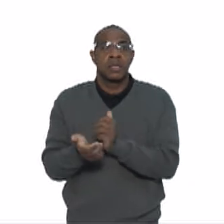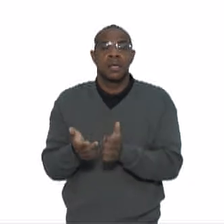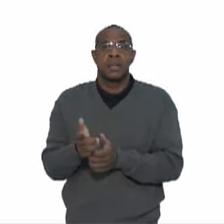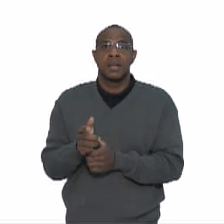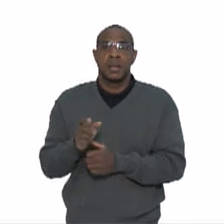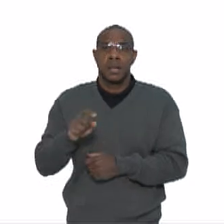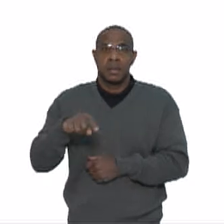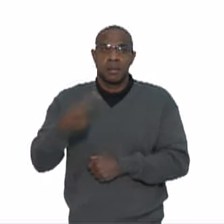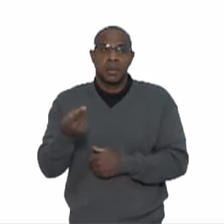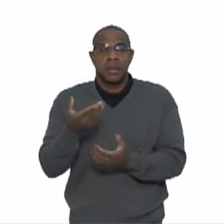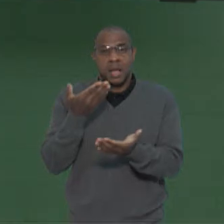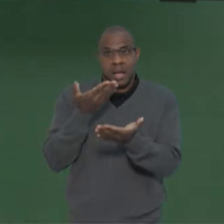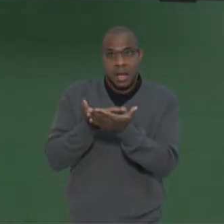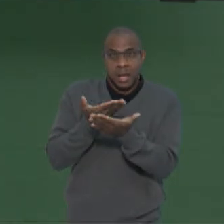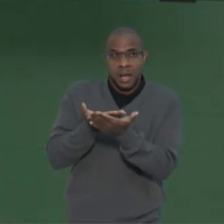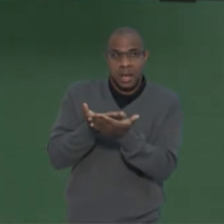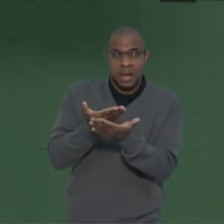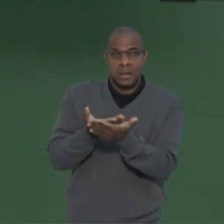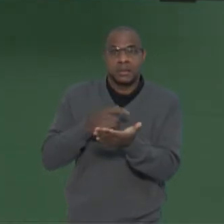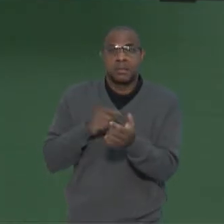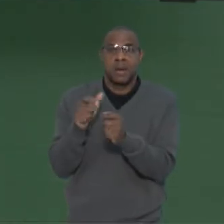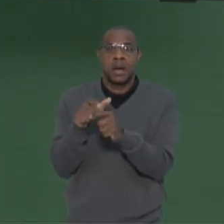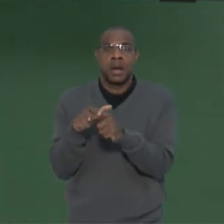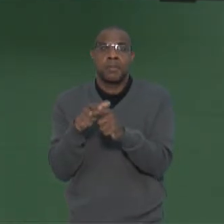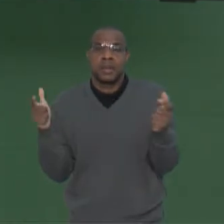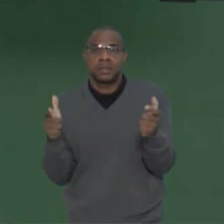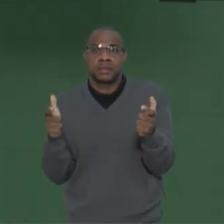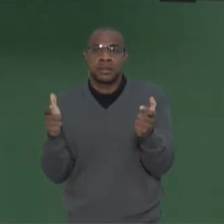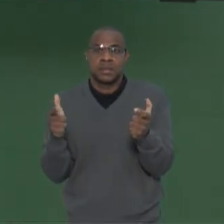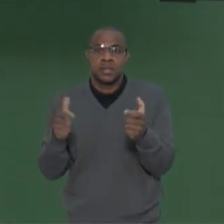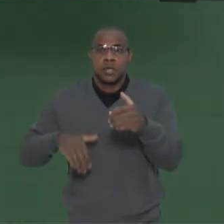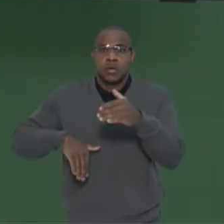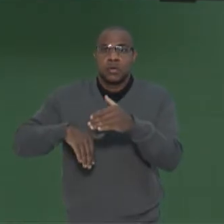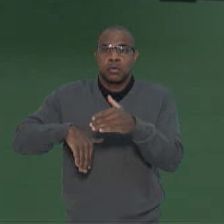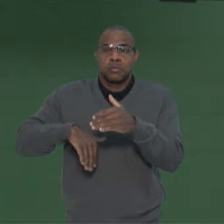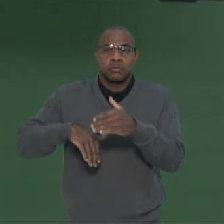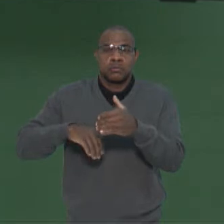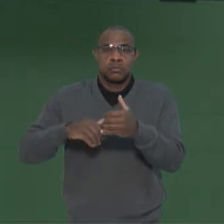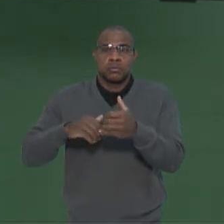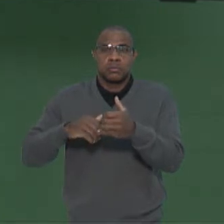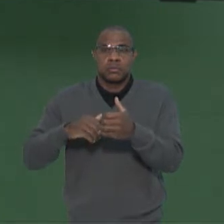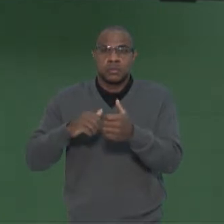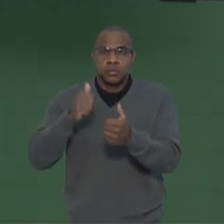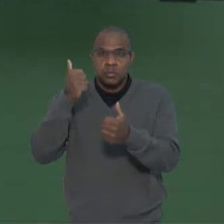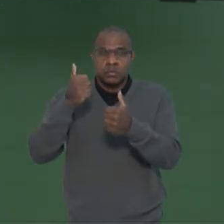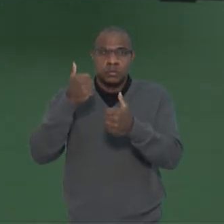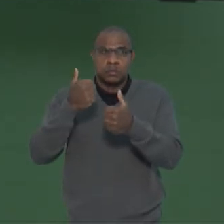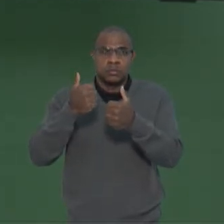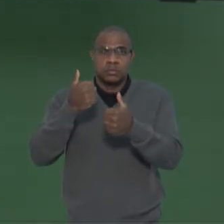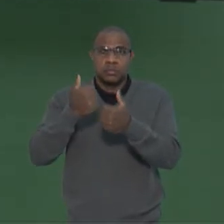aula, vamos ter uma abrangência maior sobre os Jogos Olímpicos, dando continuidade ao tema. Todos sofrem